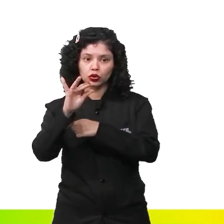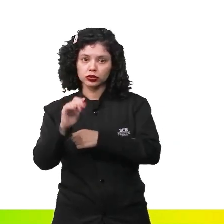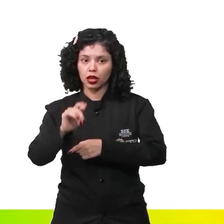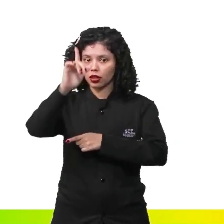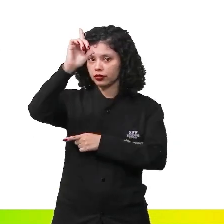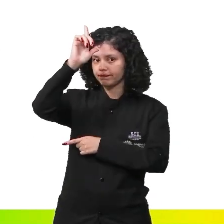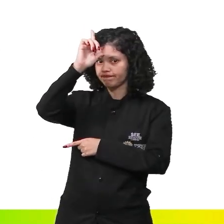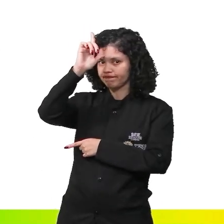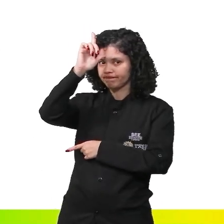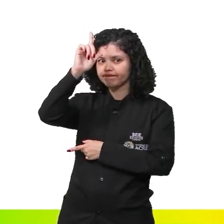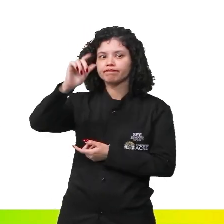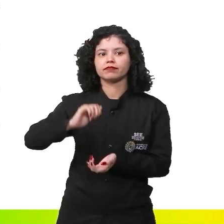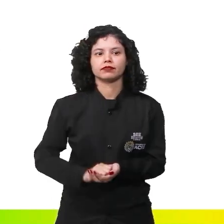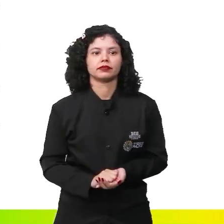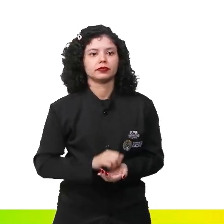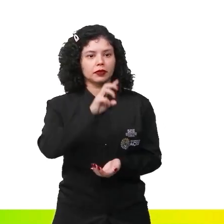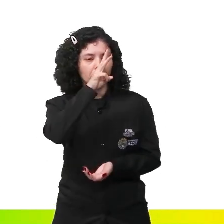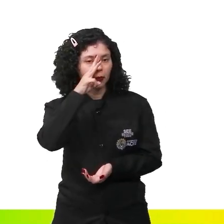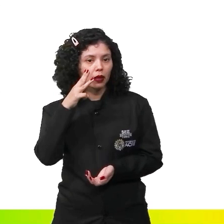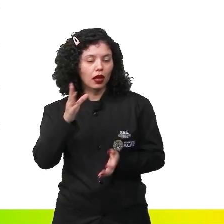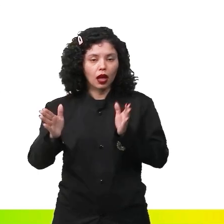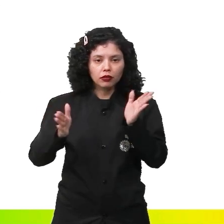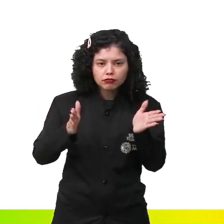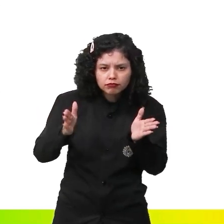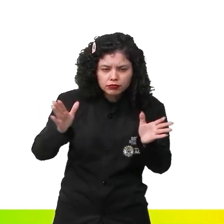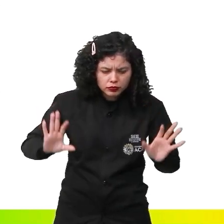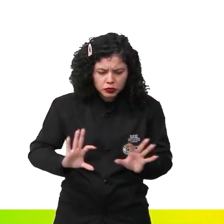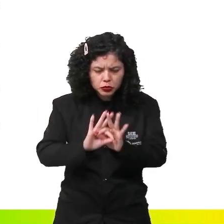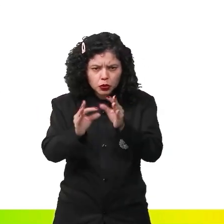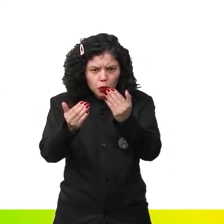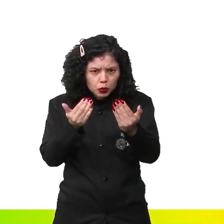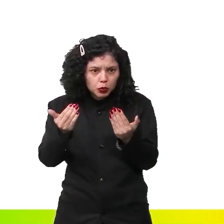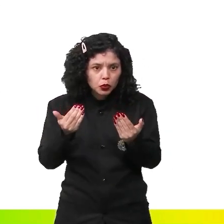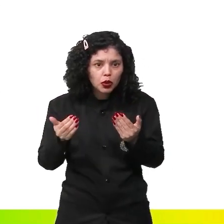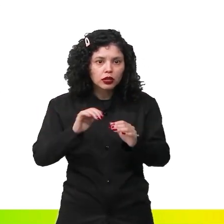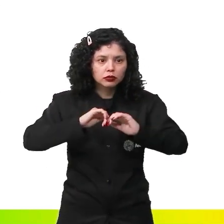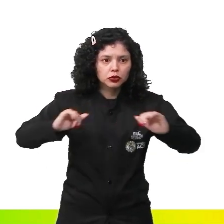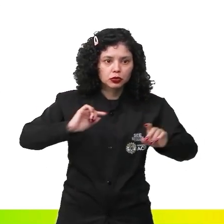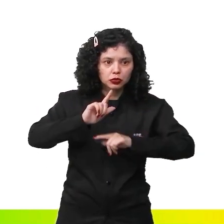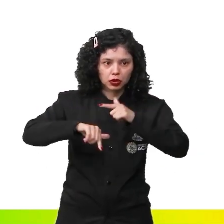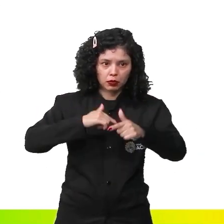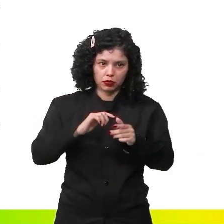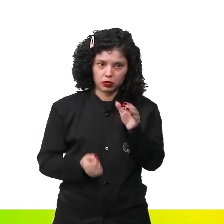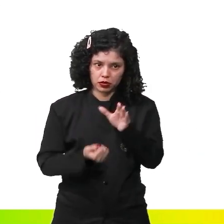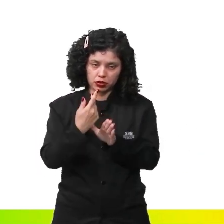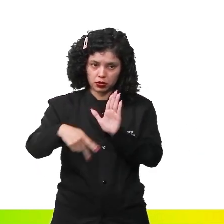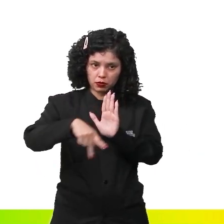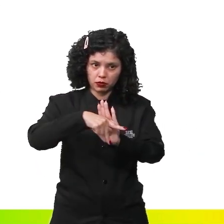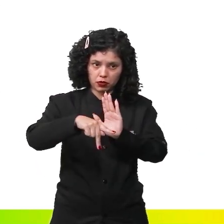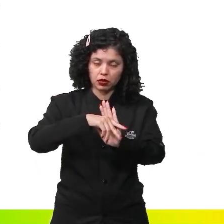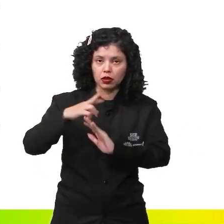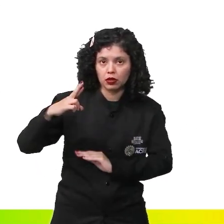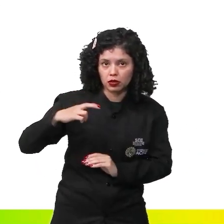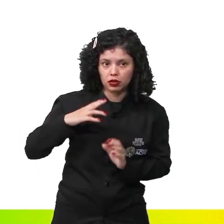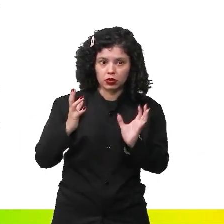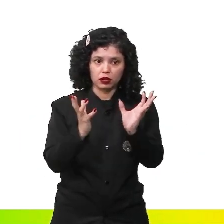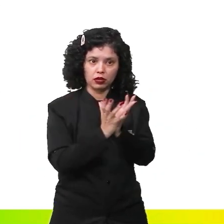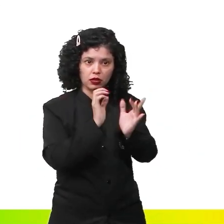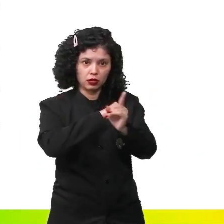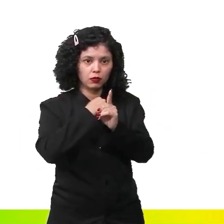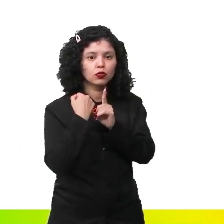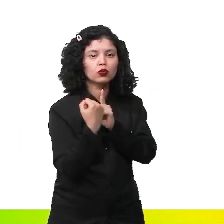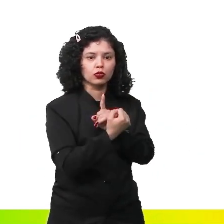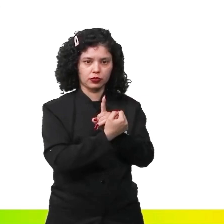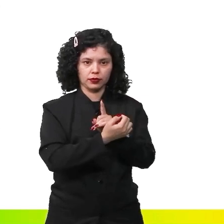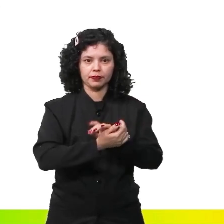Ideologia Alemã, Marx associa a divisão social do trabalho à origem da propriedade privada e